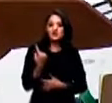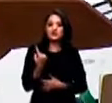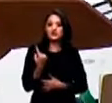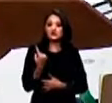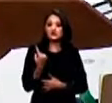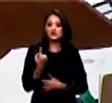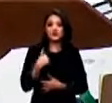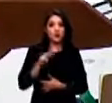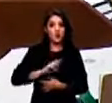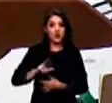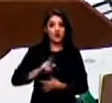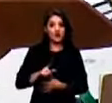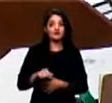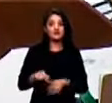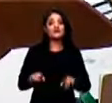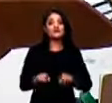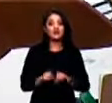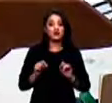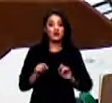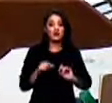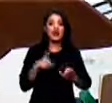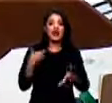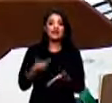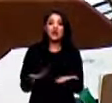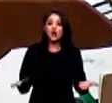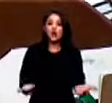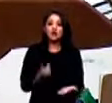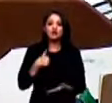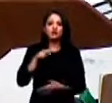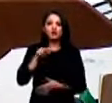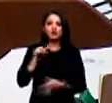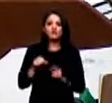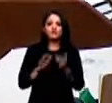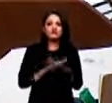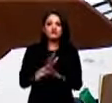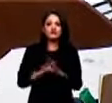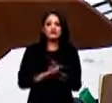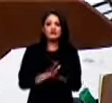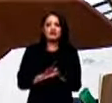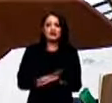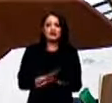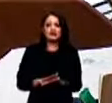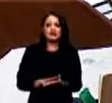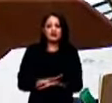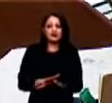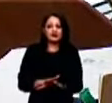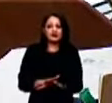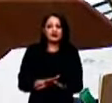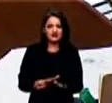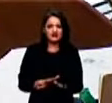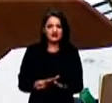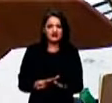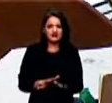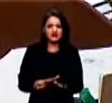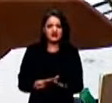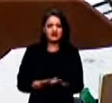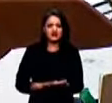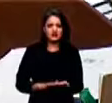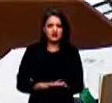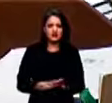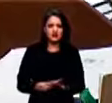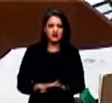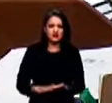vou inovar dizendo o seguinte, até agora eu nunca pratiquei um ato nessa corte que outro não tenha feito, nenhum.